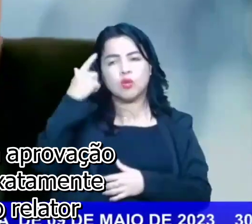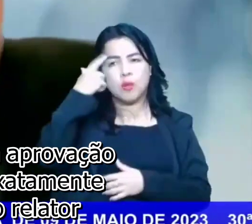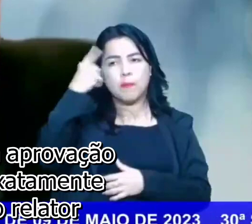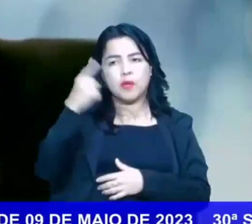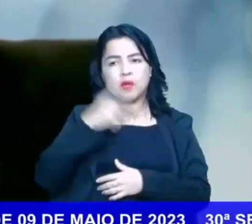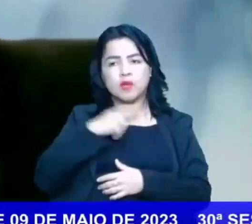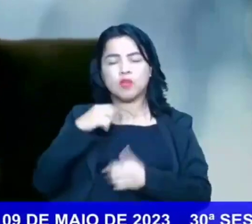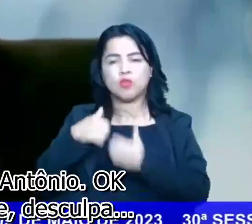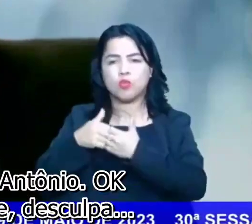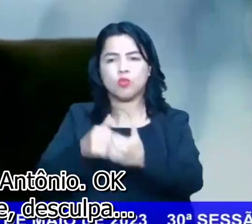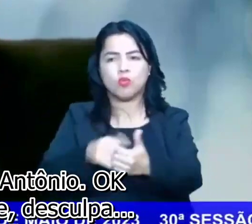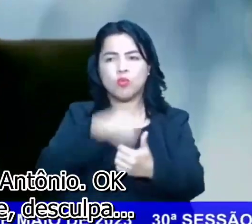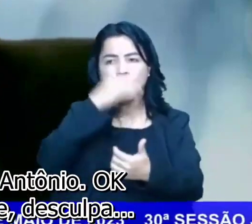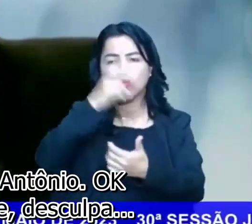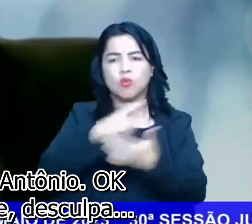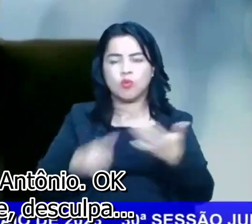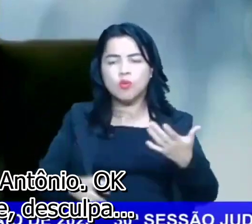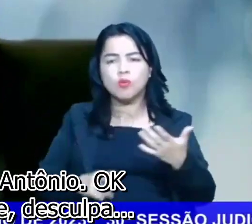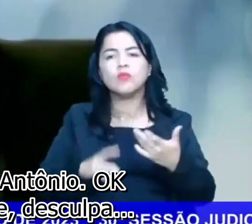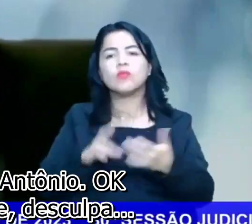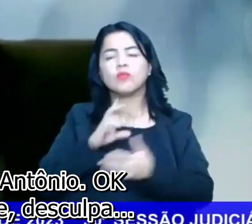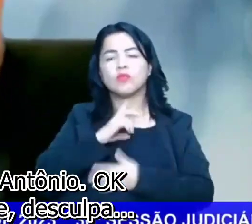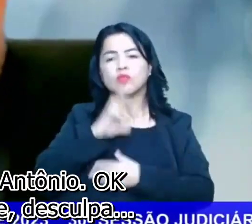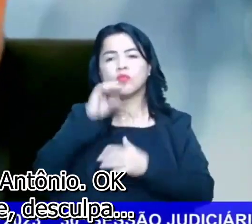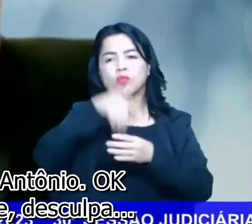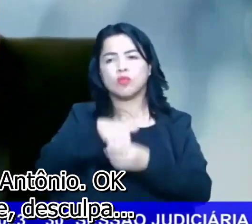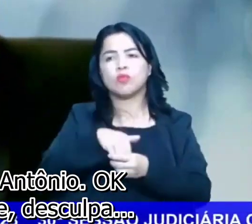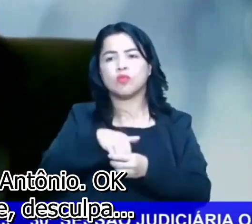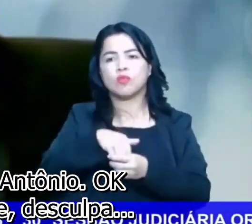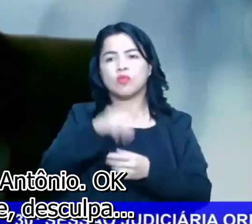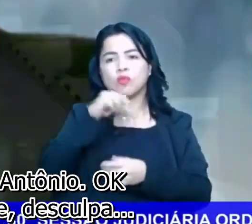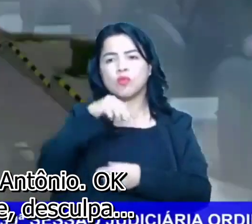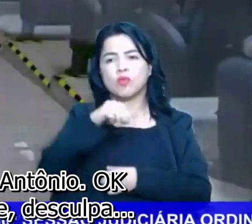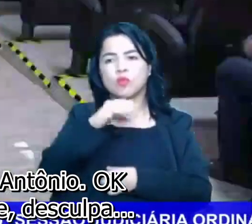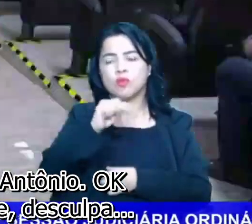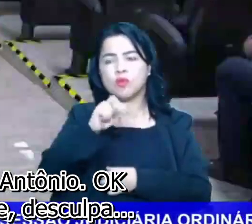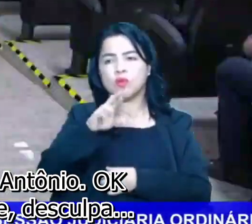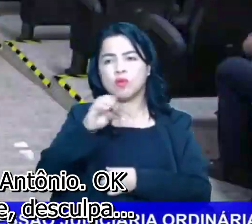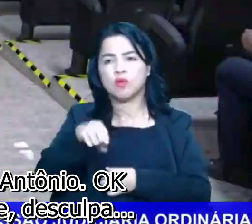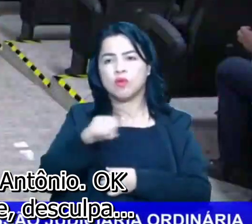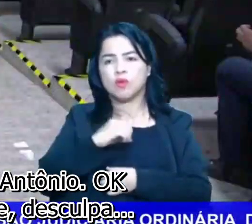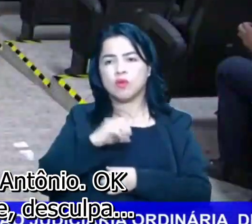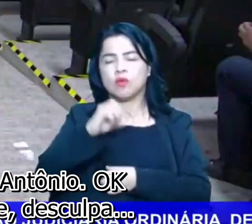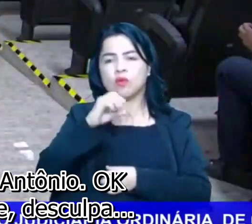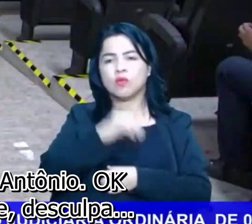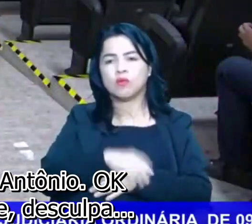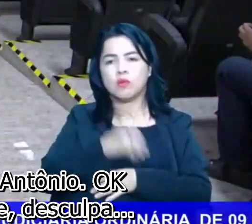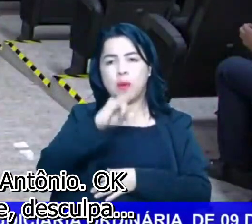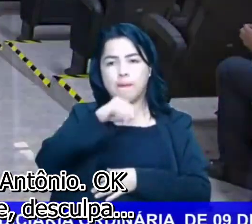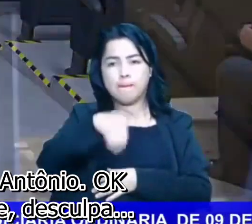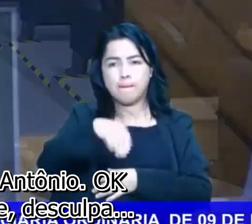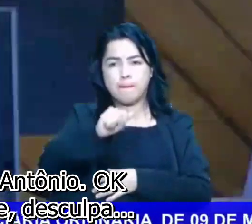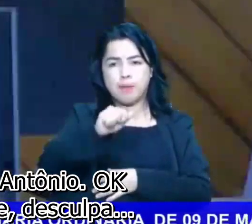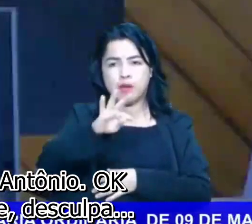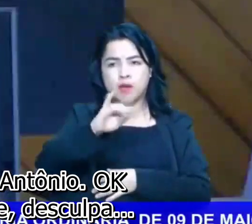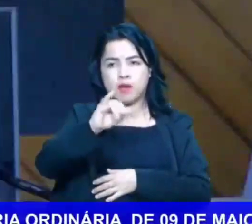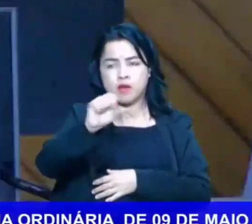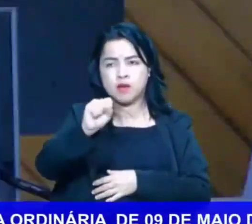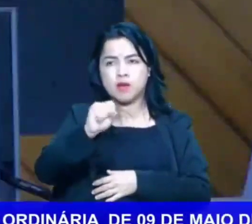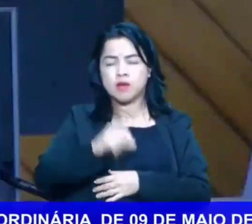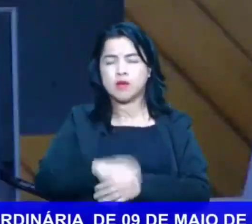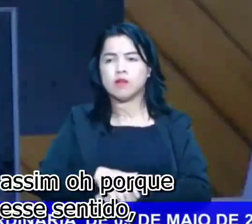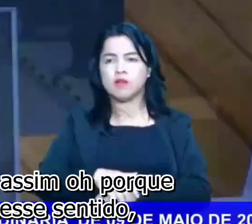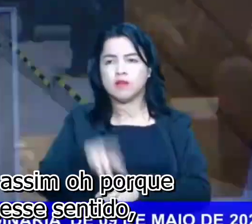acompanho o relator e agora também o voto do desembargador Carmo Antônio. Ok, juiz Matias Neto. Senhor